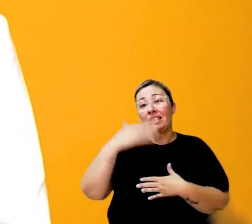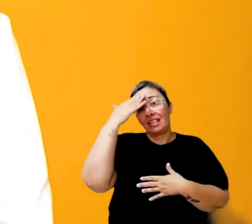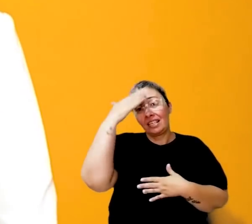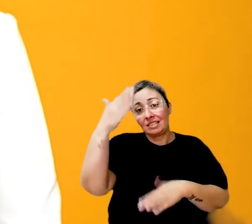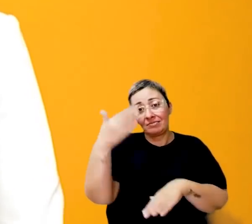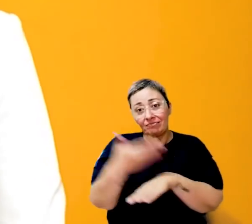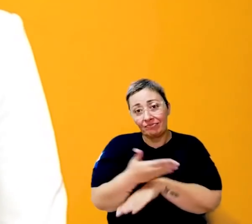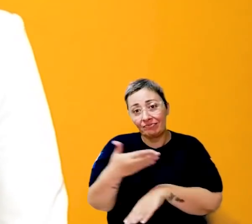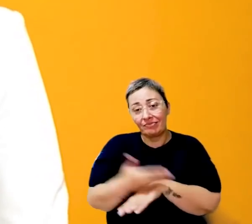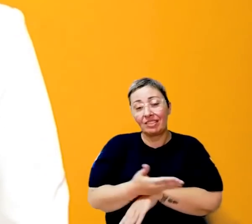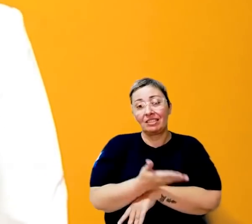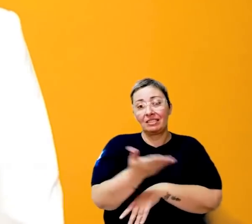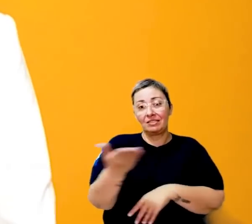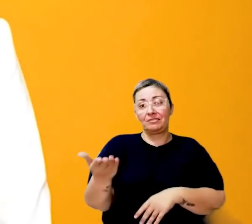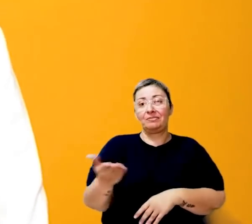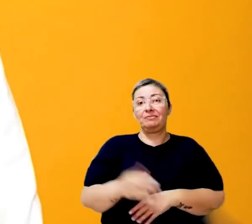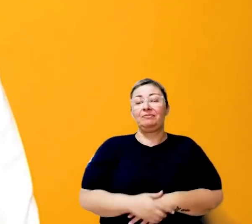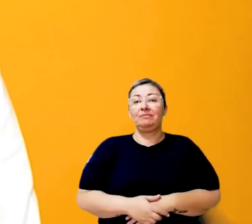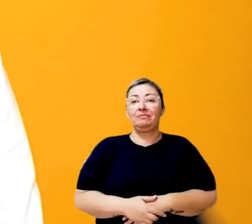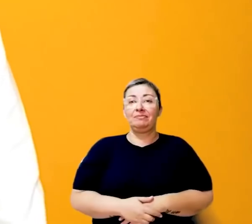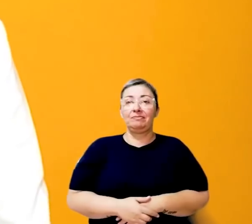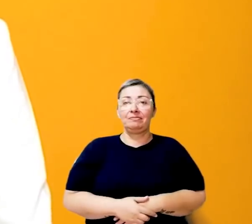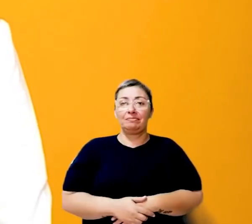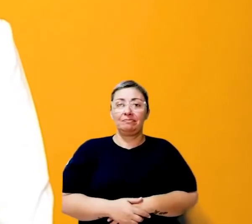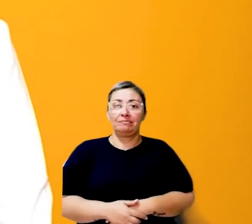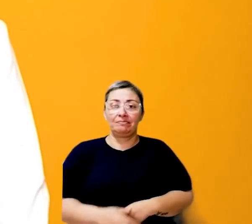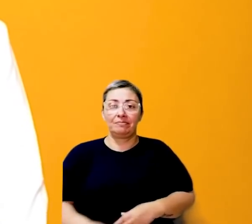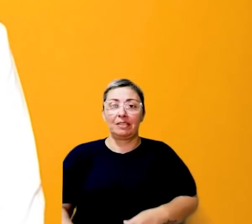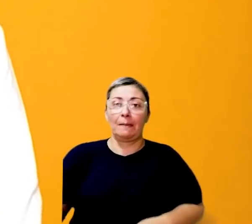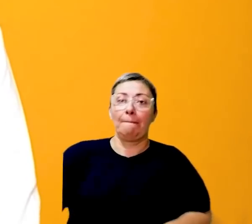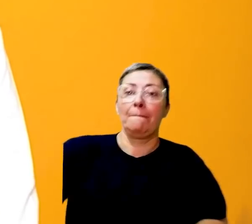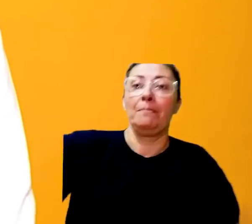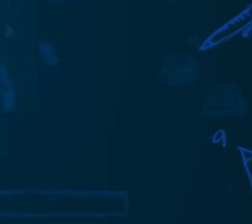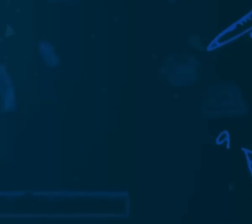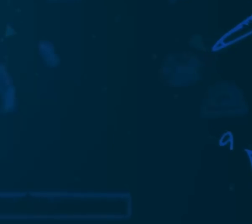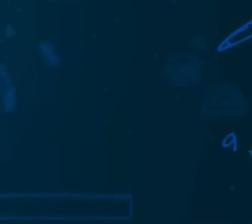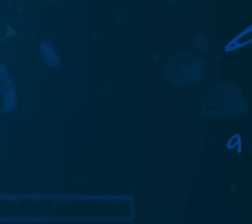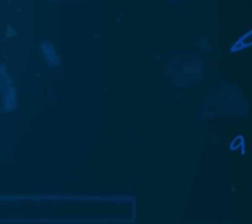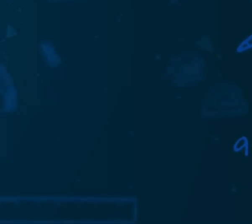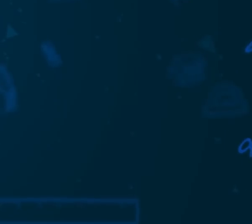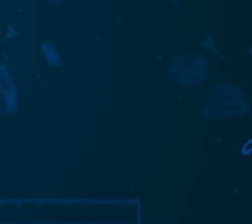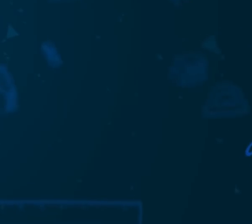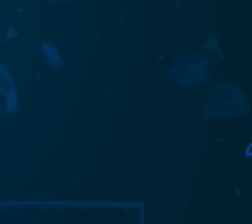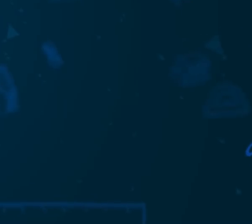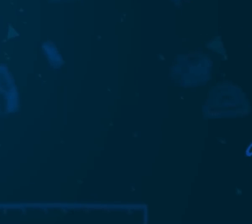Agradeço a participação de vocês e até o nosso próximo encontro. Um abraço.